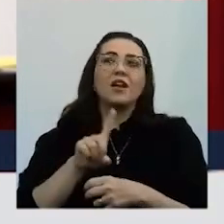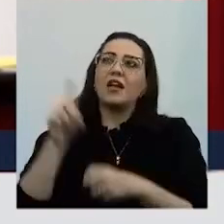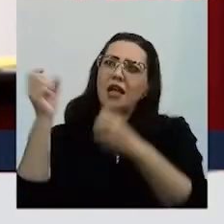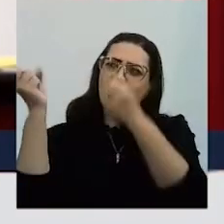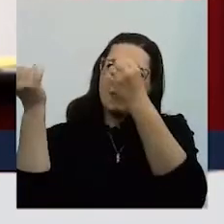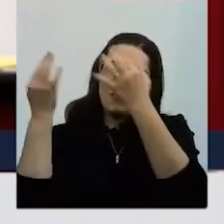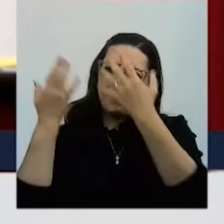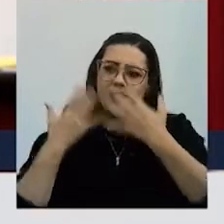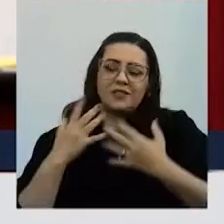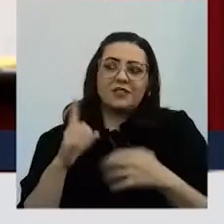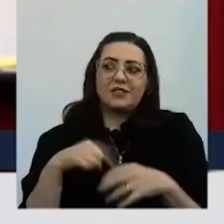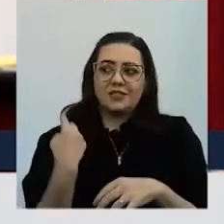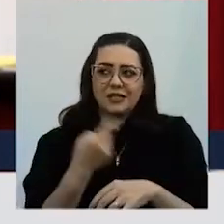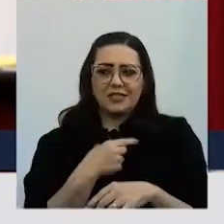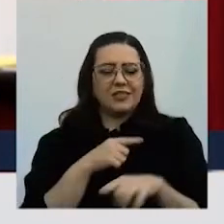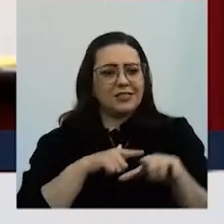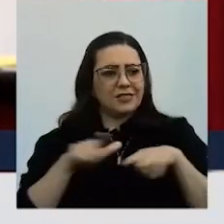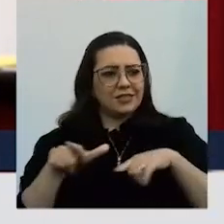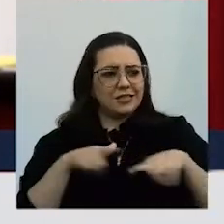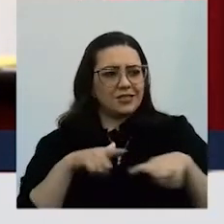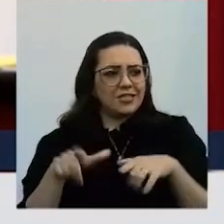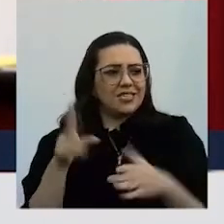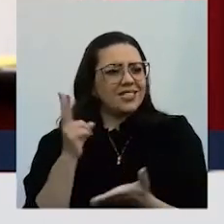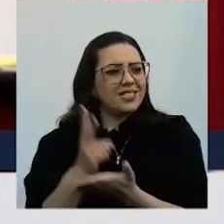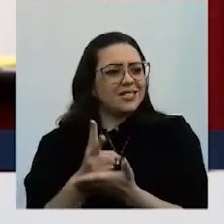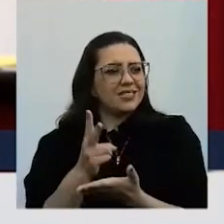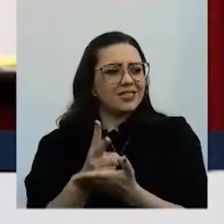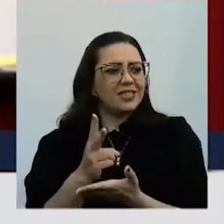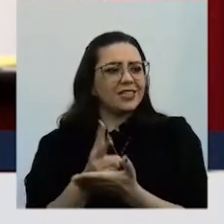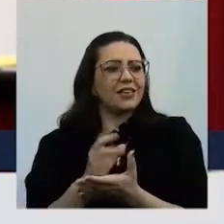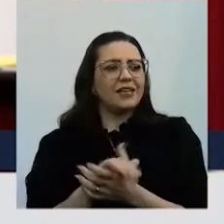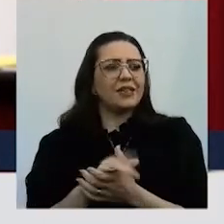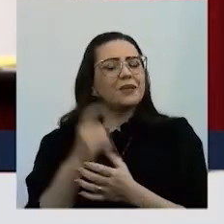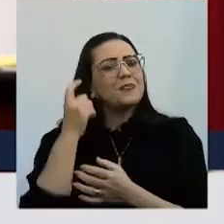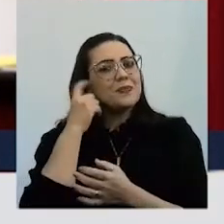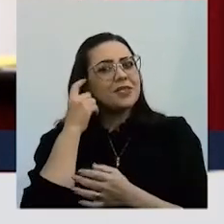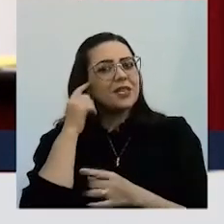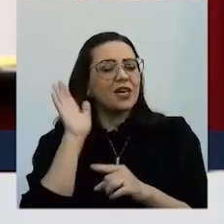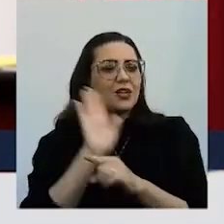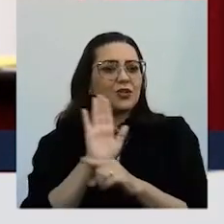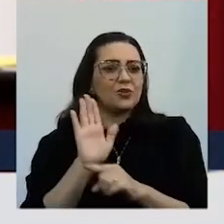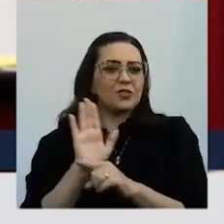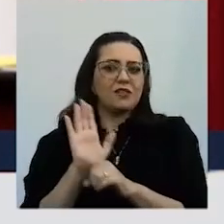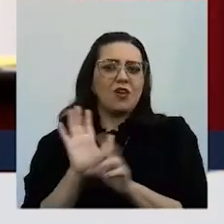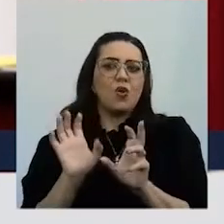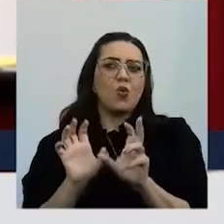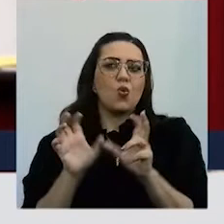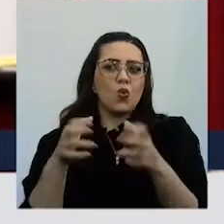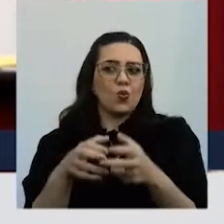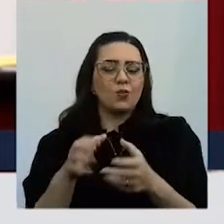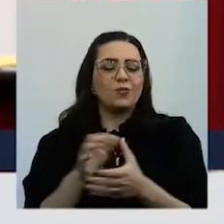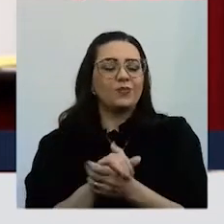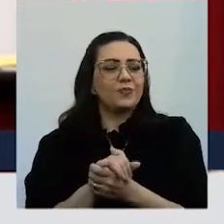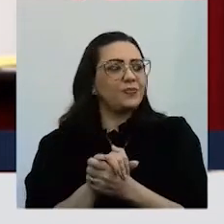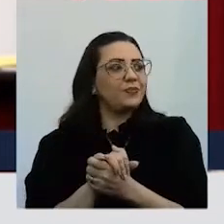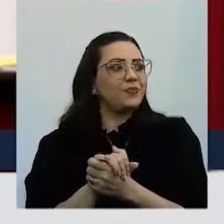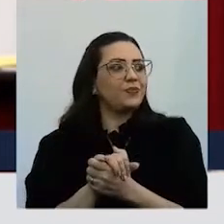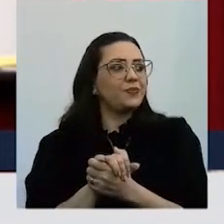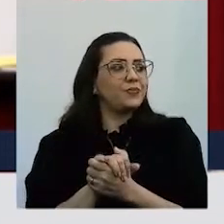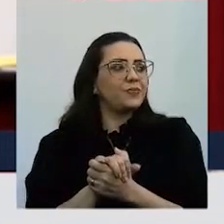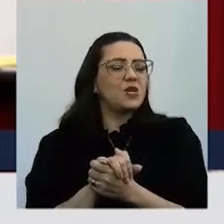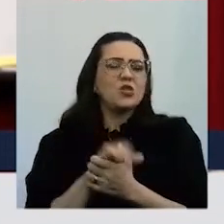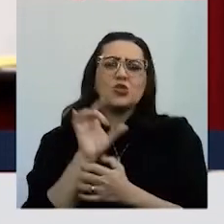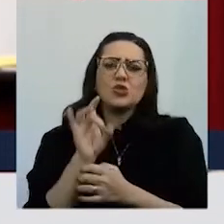agradecer a vocês. Com a bênção de Deus, nós trabalhamos sempre pensando na comunidade,